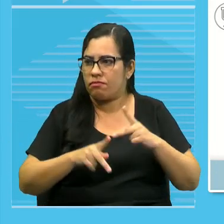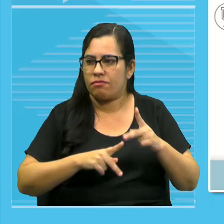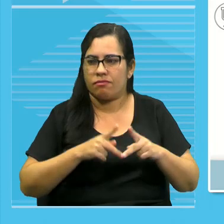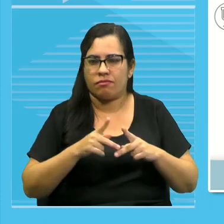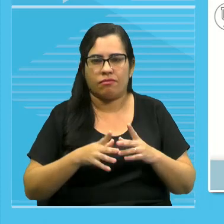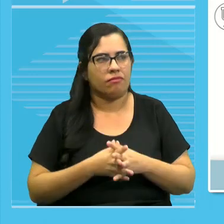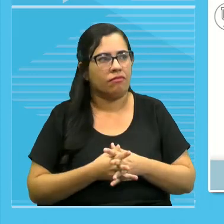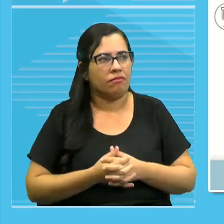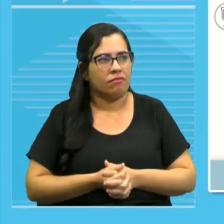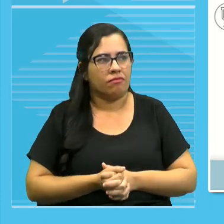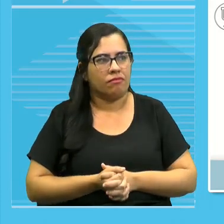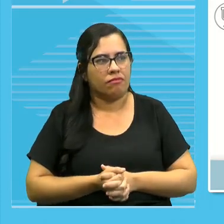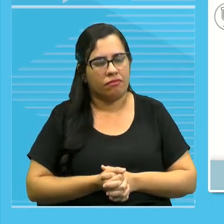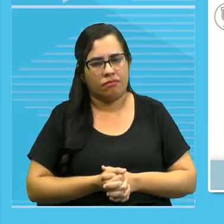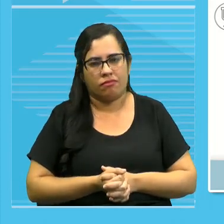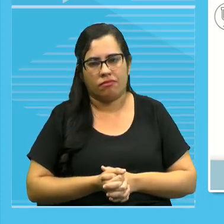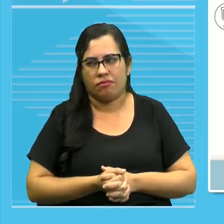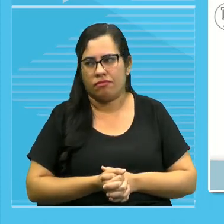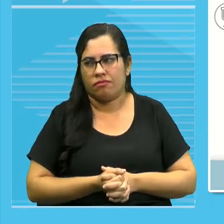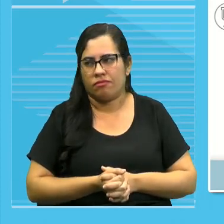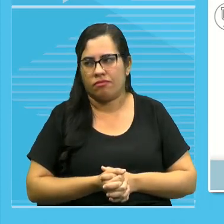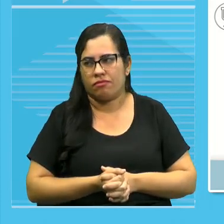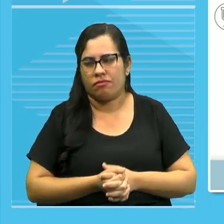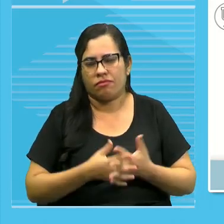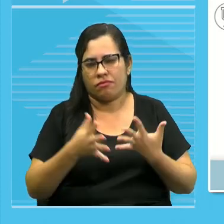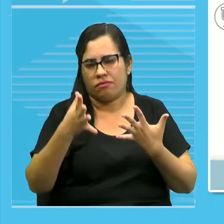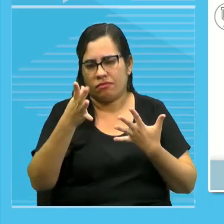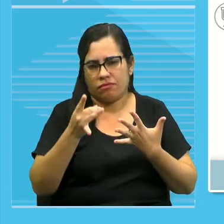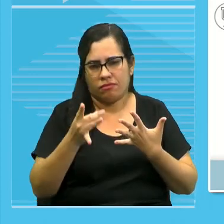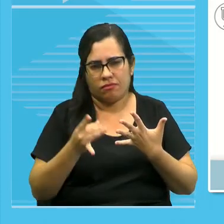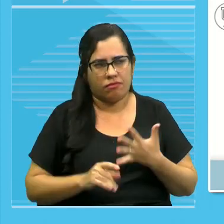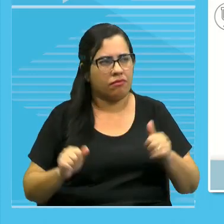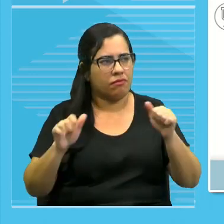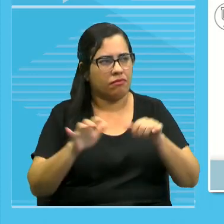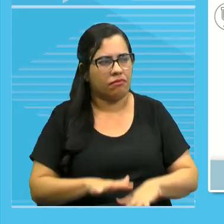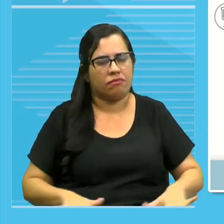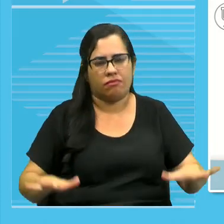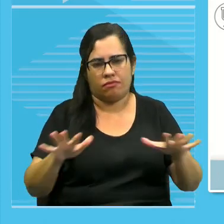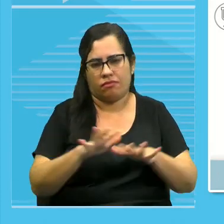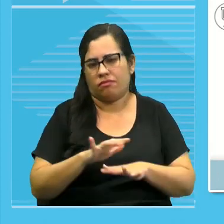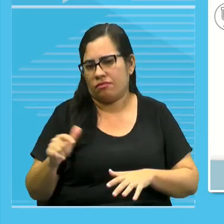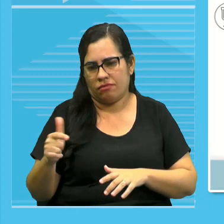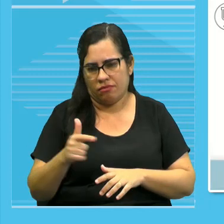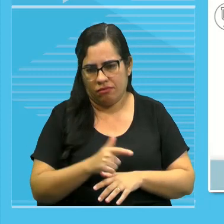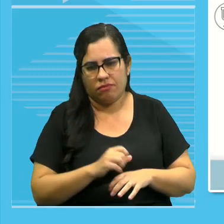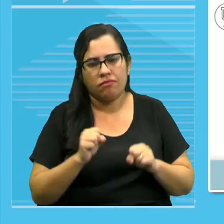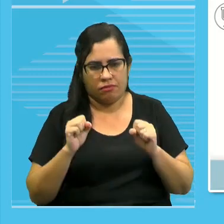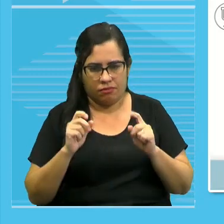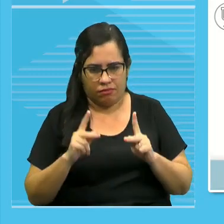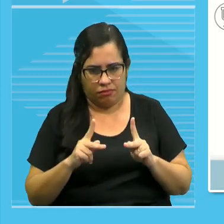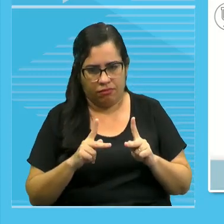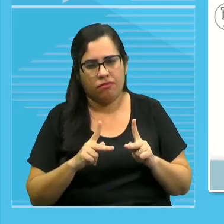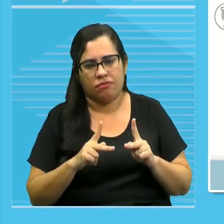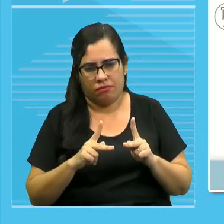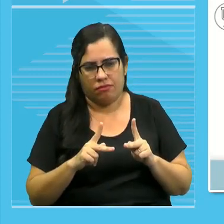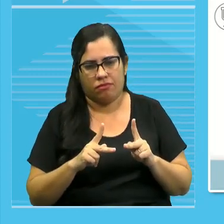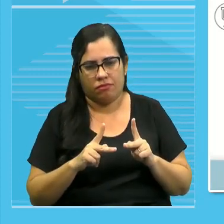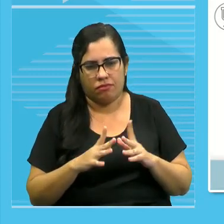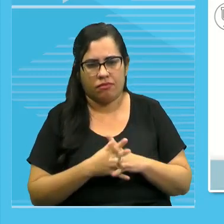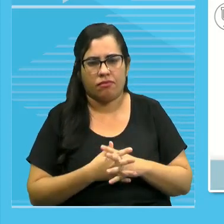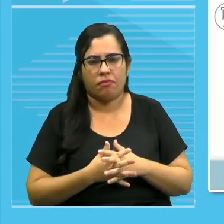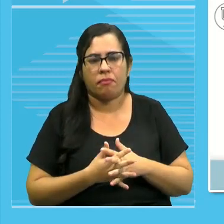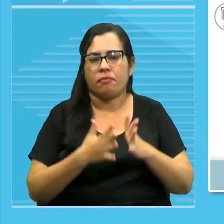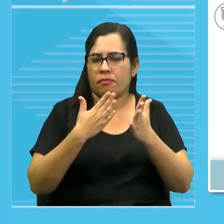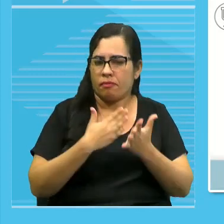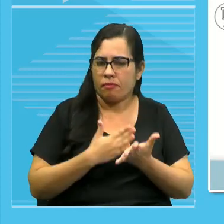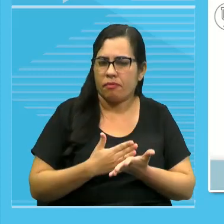não dá uma definição global entendem aí a